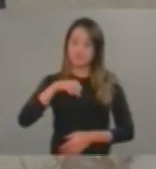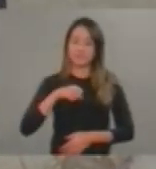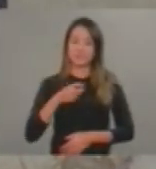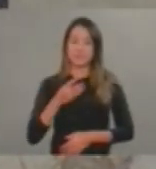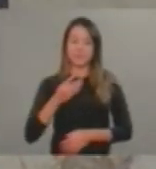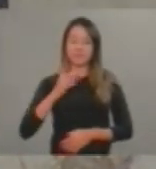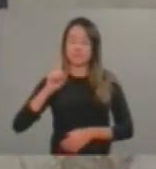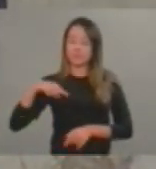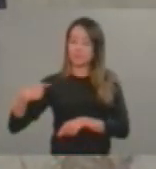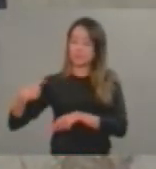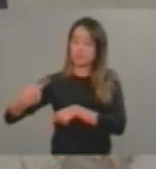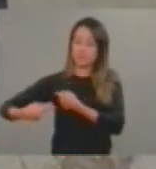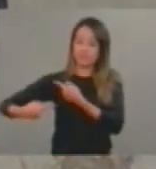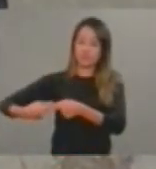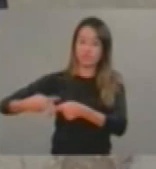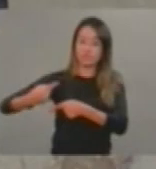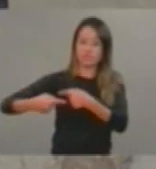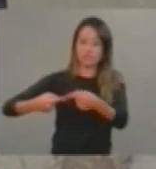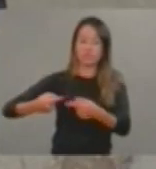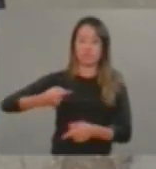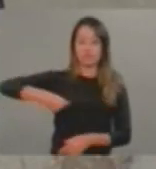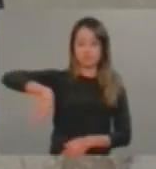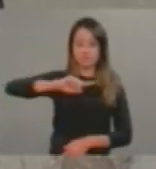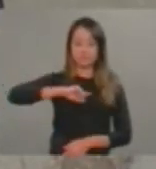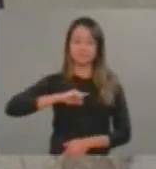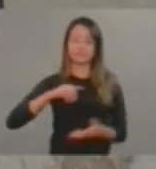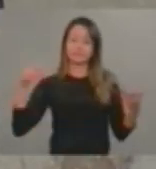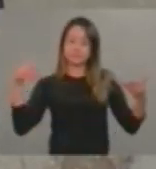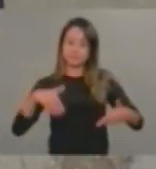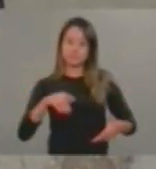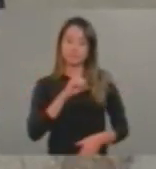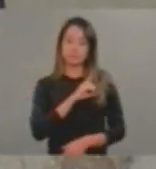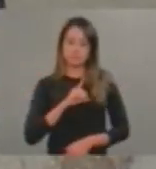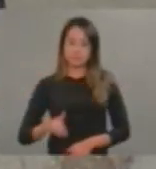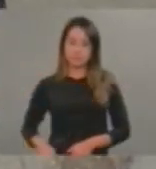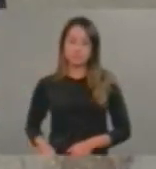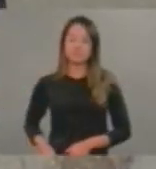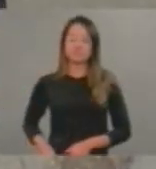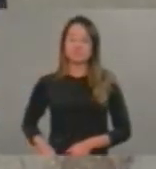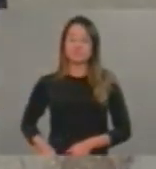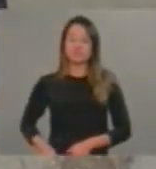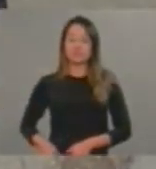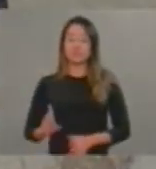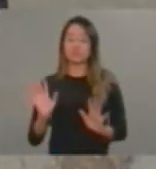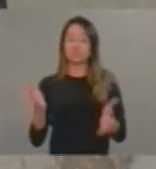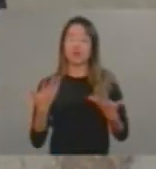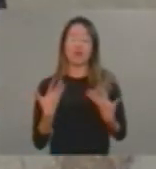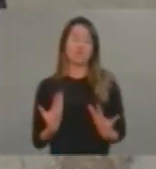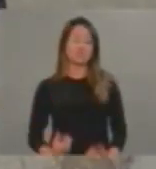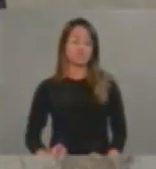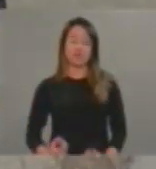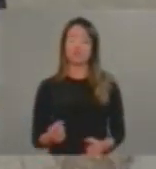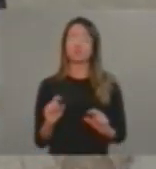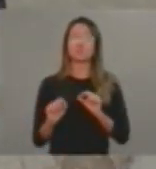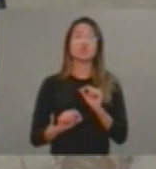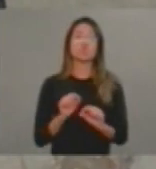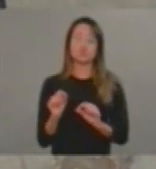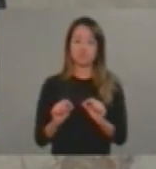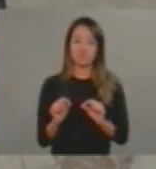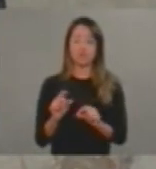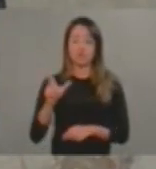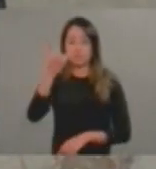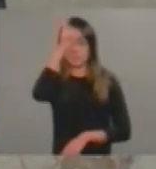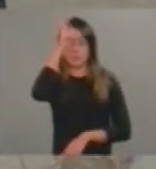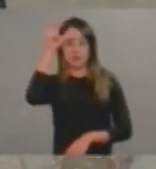cadeia. Nós que somos aqui deputados, que estamos cansados de receber diariamente os